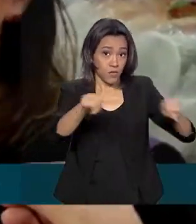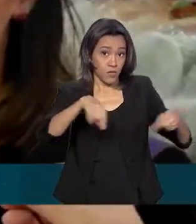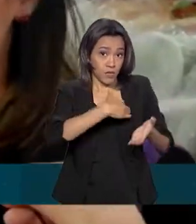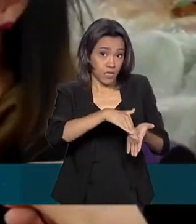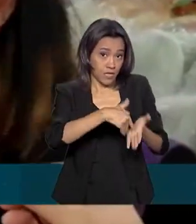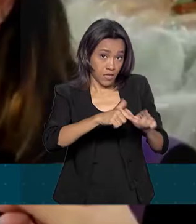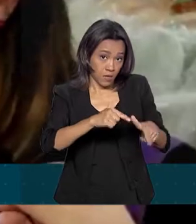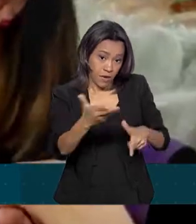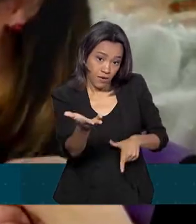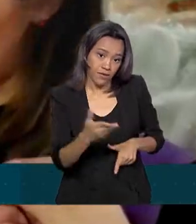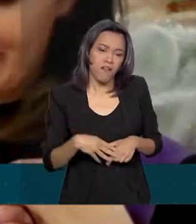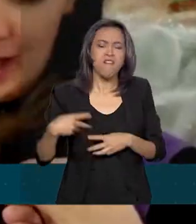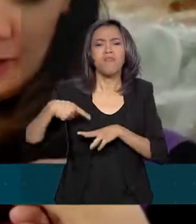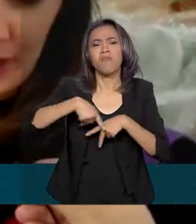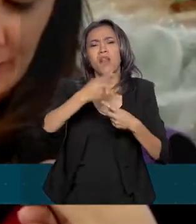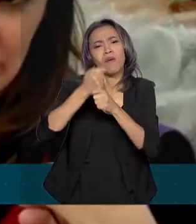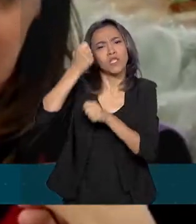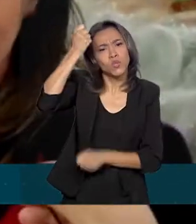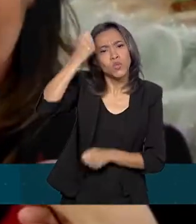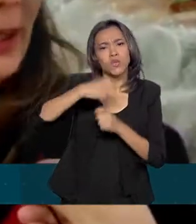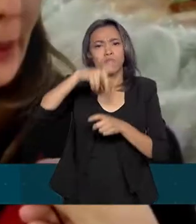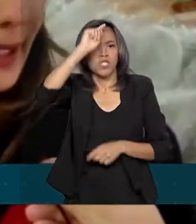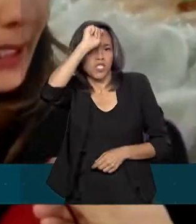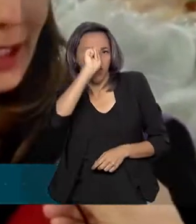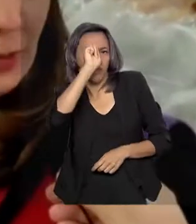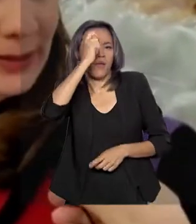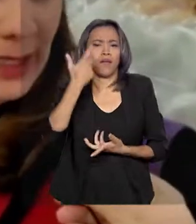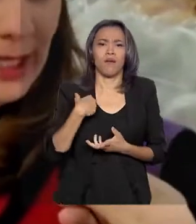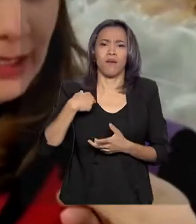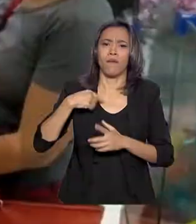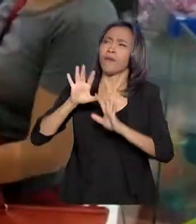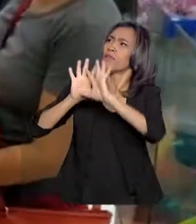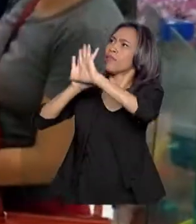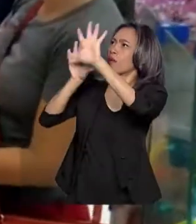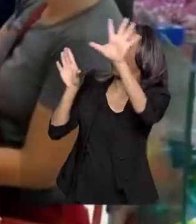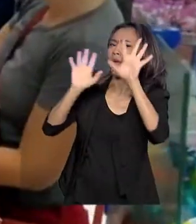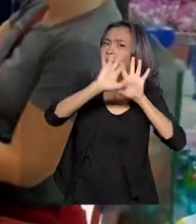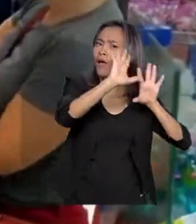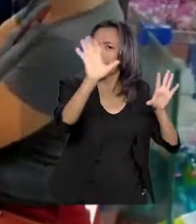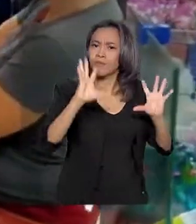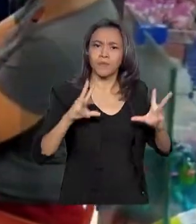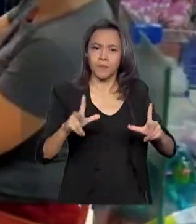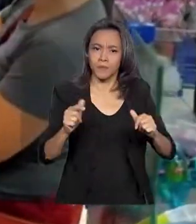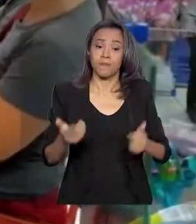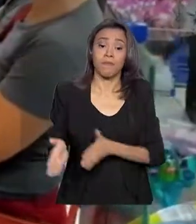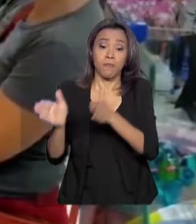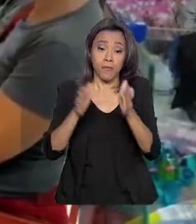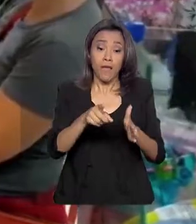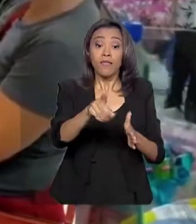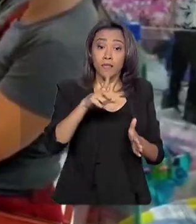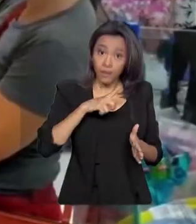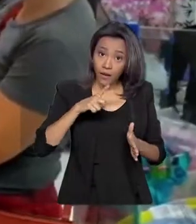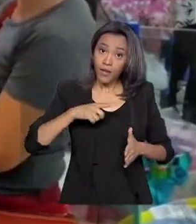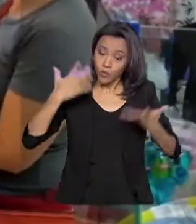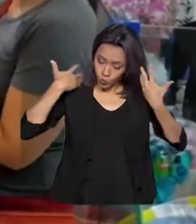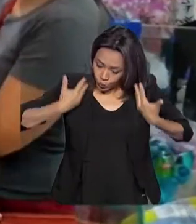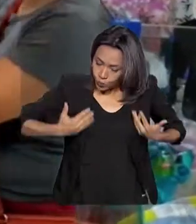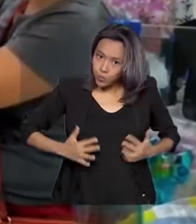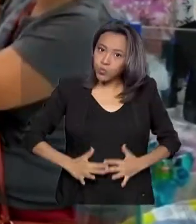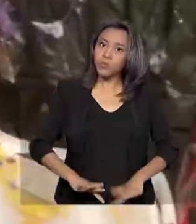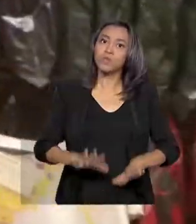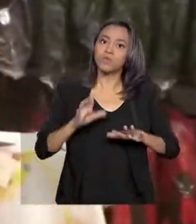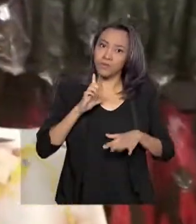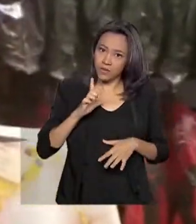levar guarda-chuvinha, vai levar chapéu, vai levar decoração para a parede, para a sala. Tem fantasia completa para quem pode